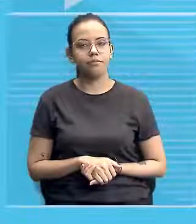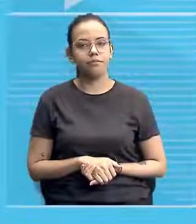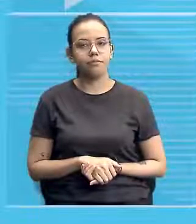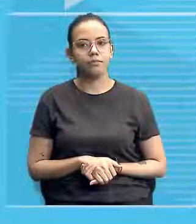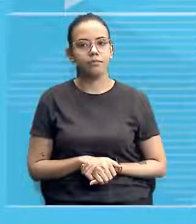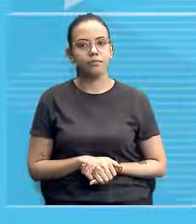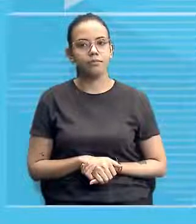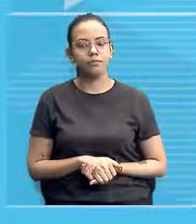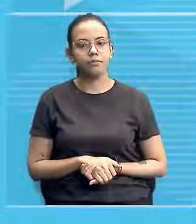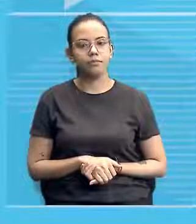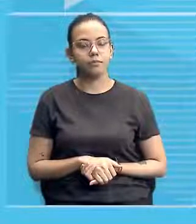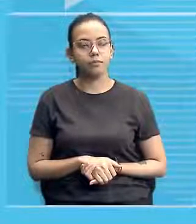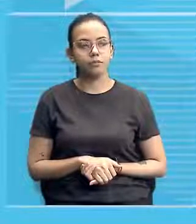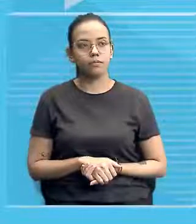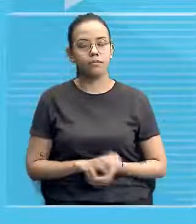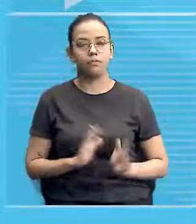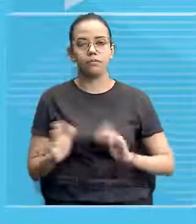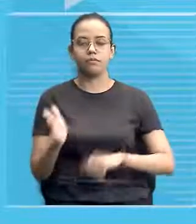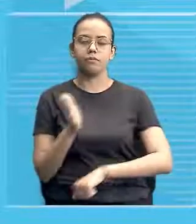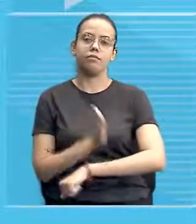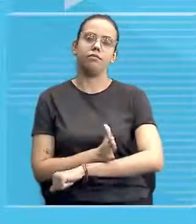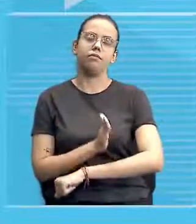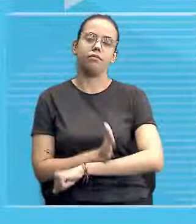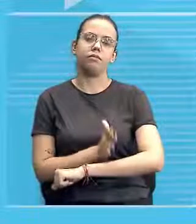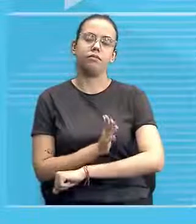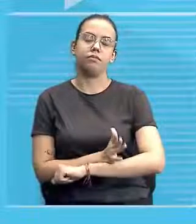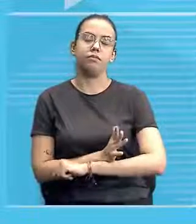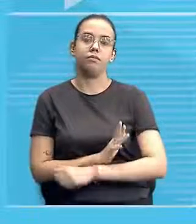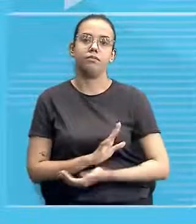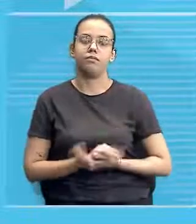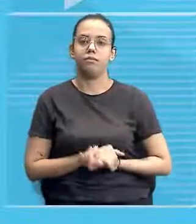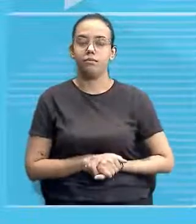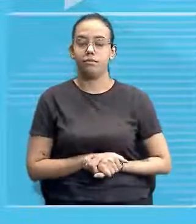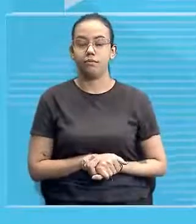durante a Idade Média